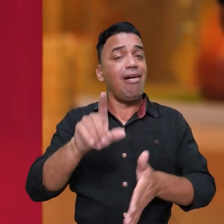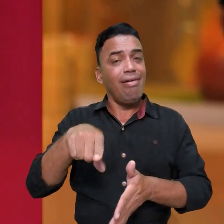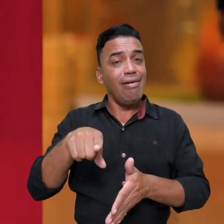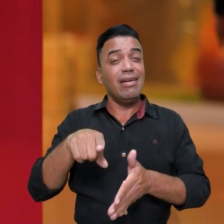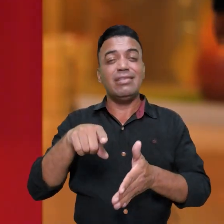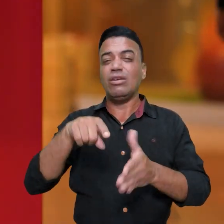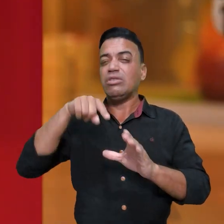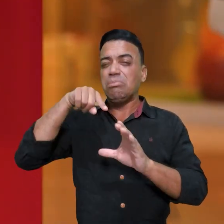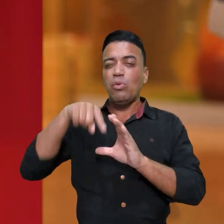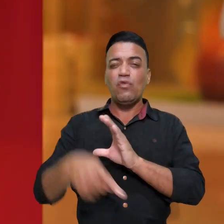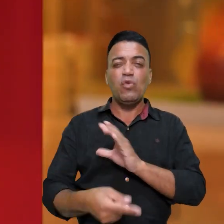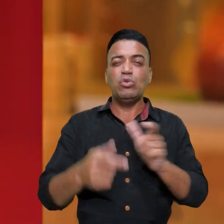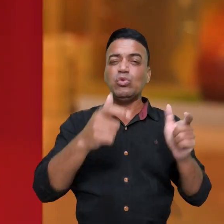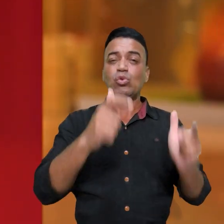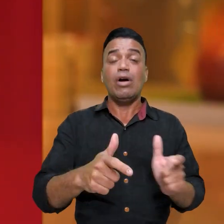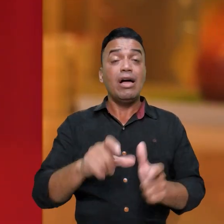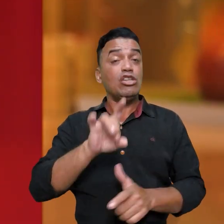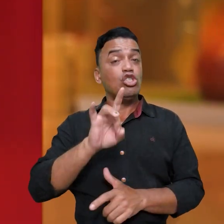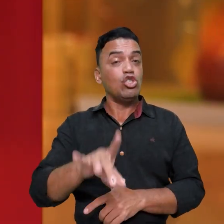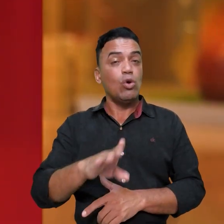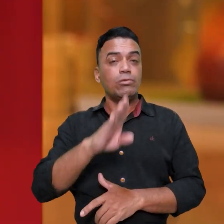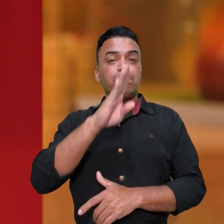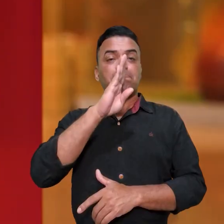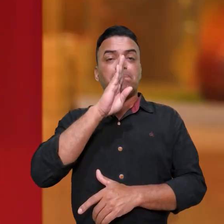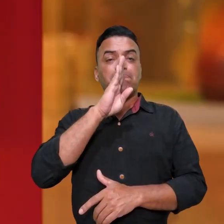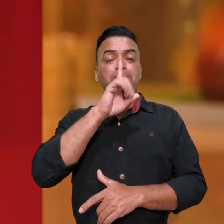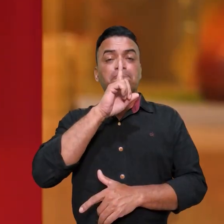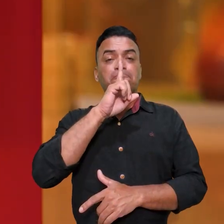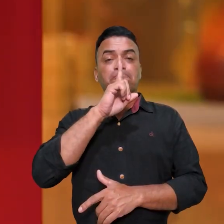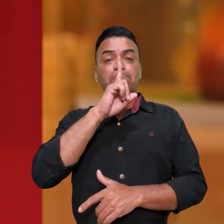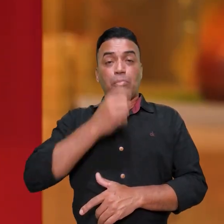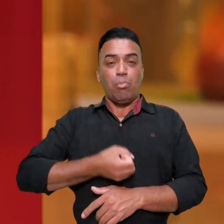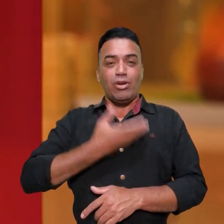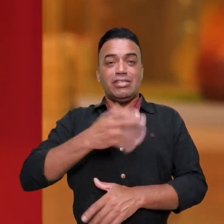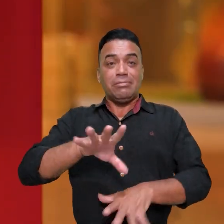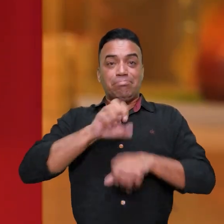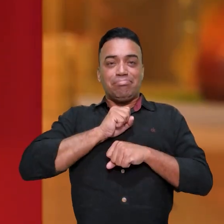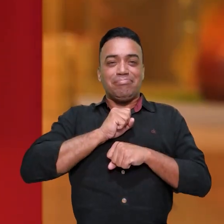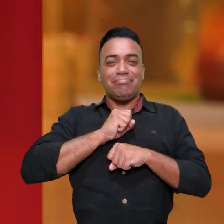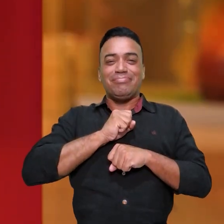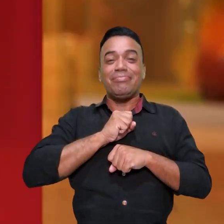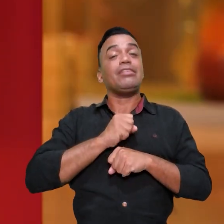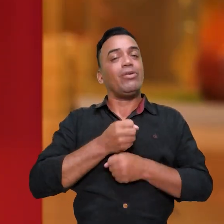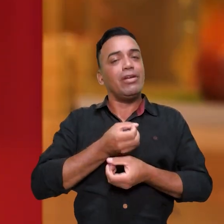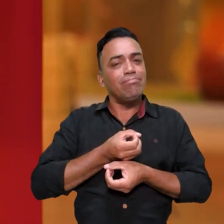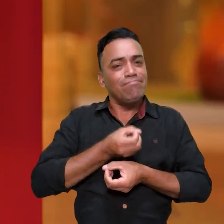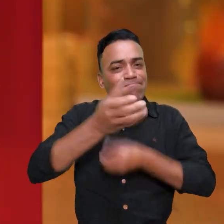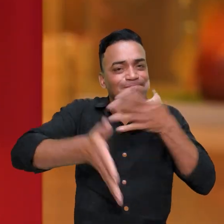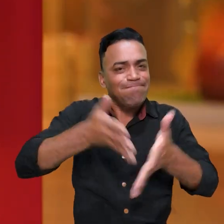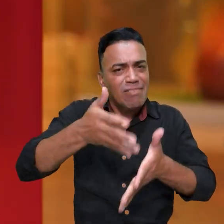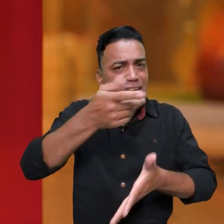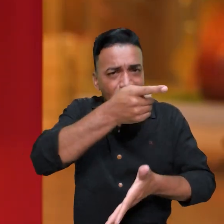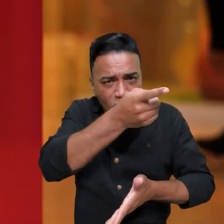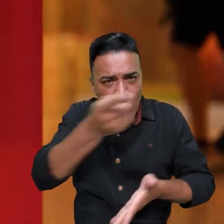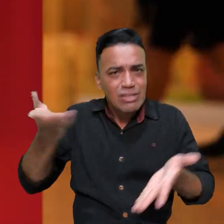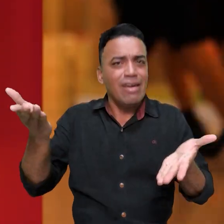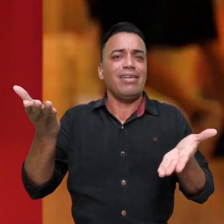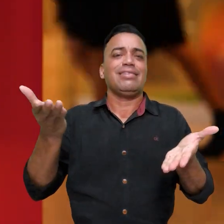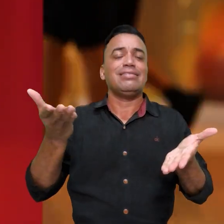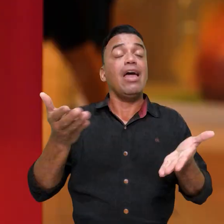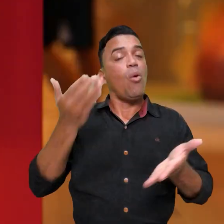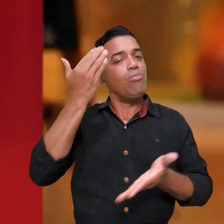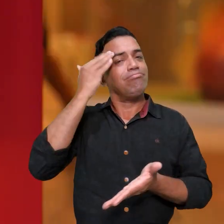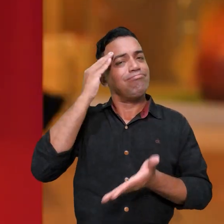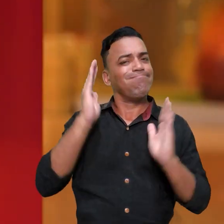mundos submersos que só o silêncio da poesia penetra. E eu queria trazer isso para vocês, porque eu entendo